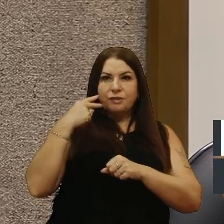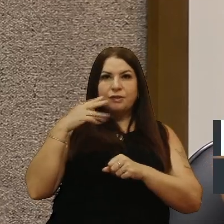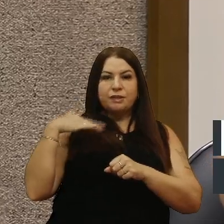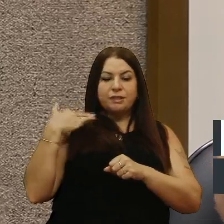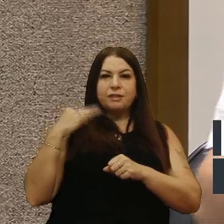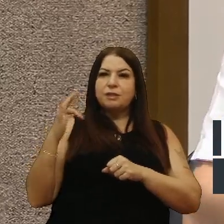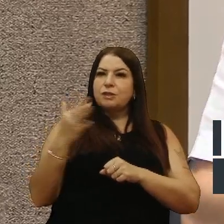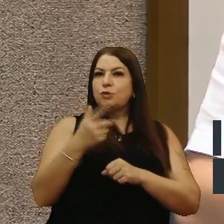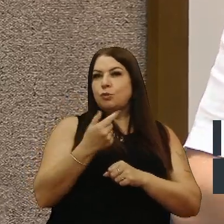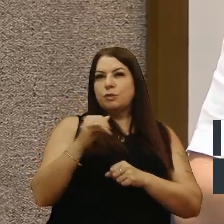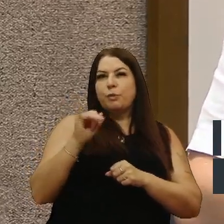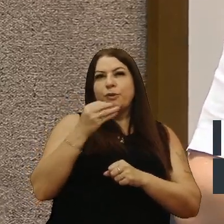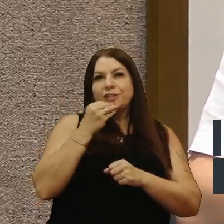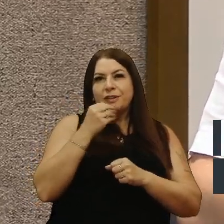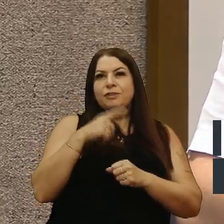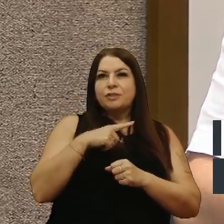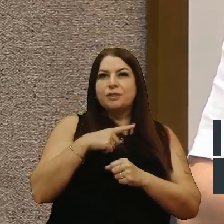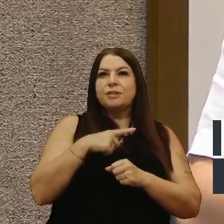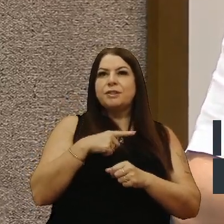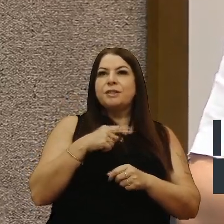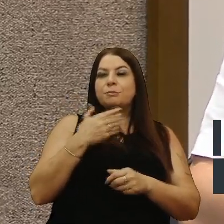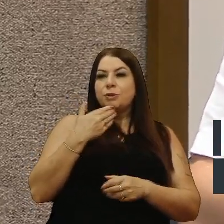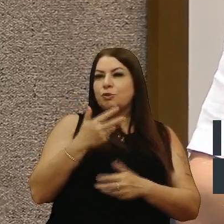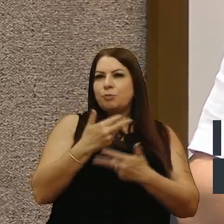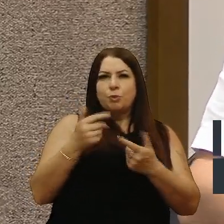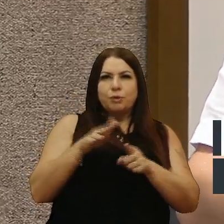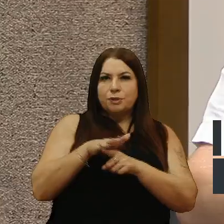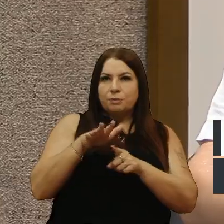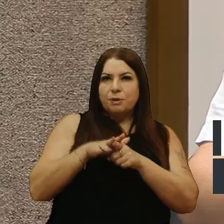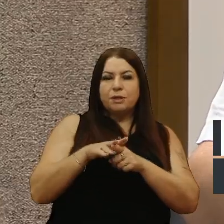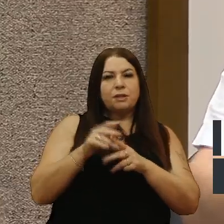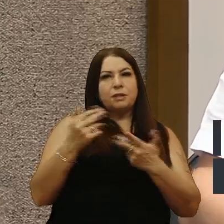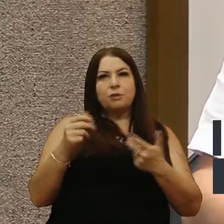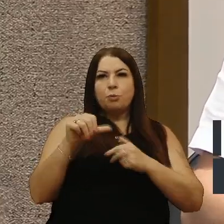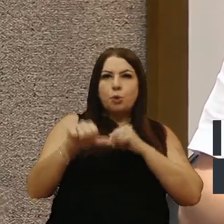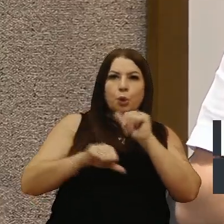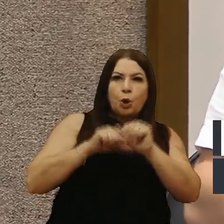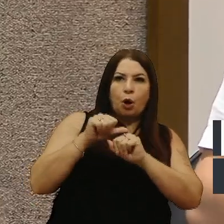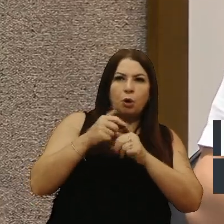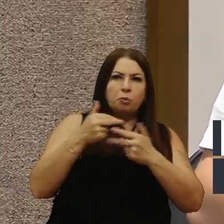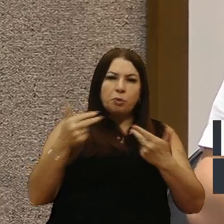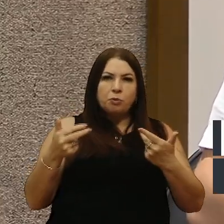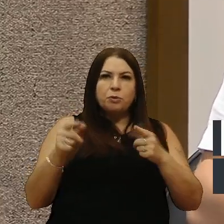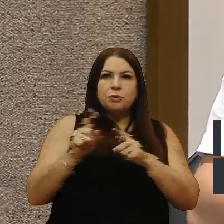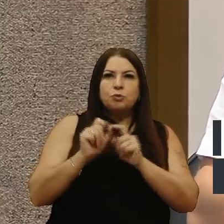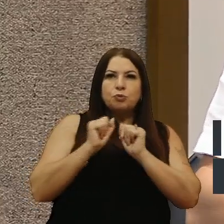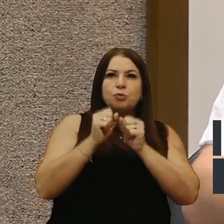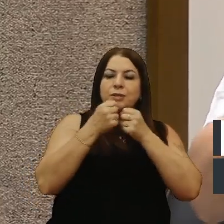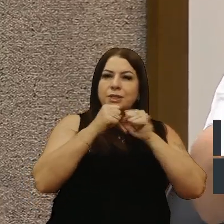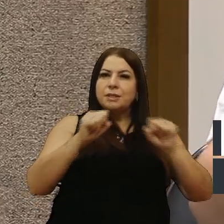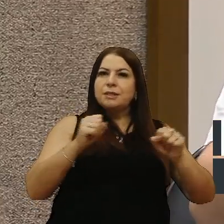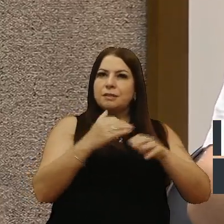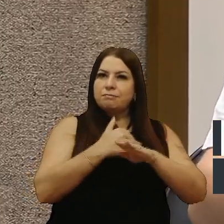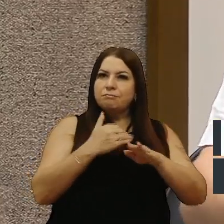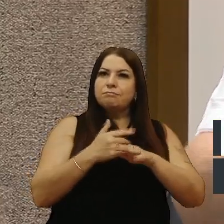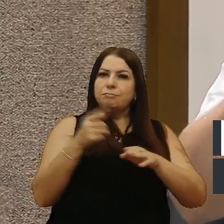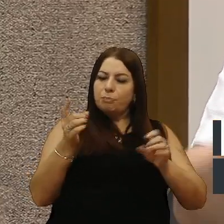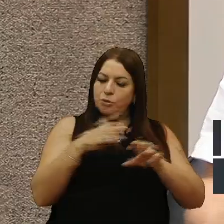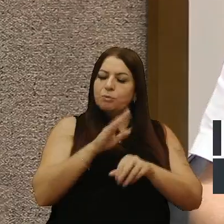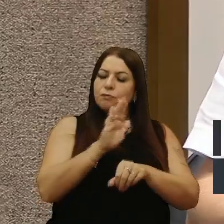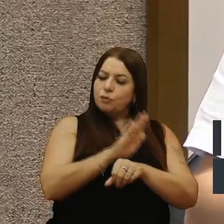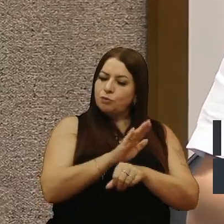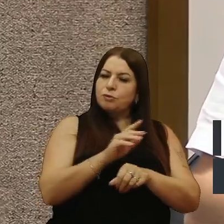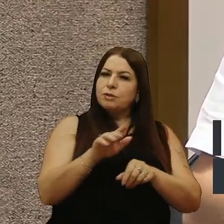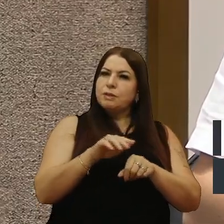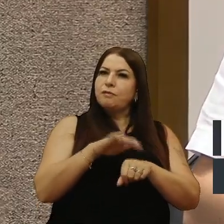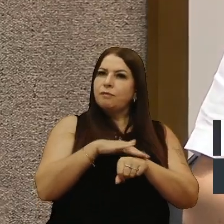eu, em todas as oportunidades que demandei a Vossa Excelência alguma alteração junto à Secretaria de Trânsito, prontamente fui atendido e